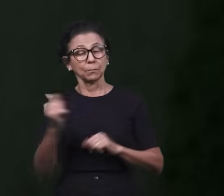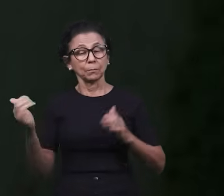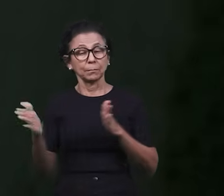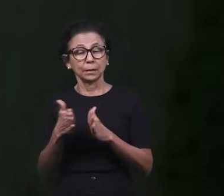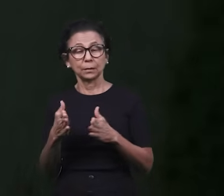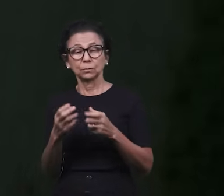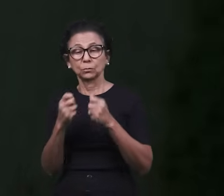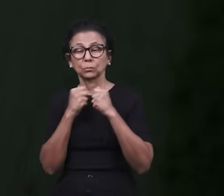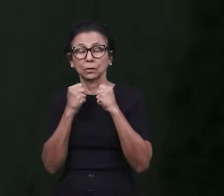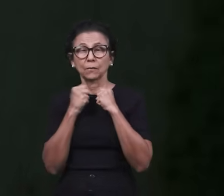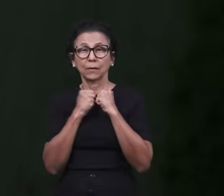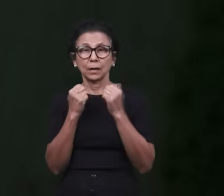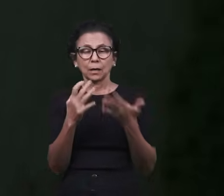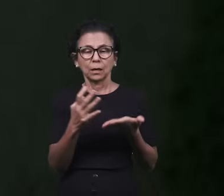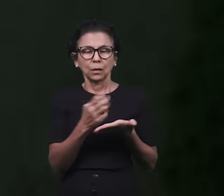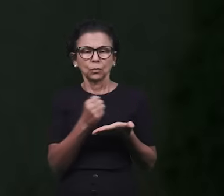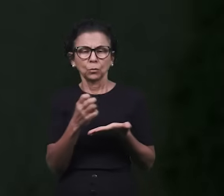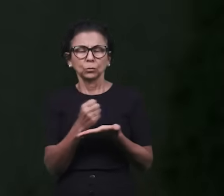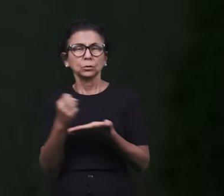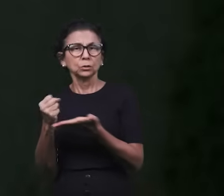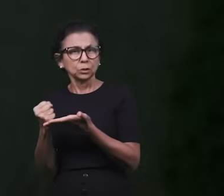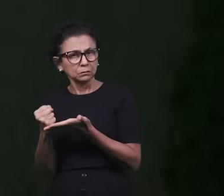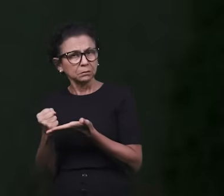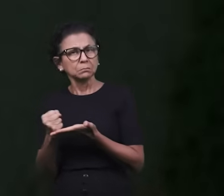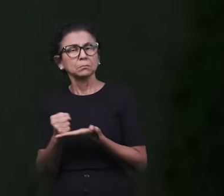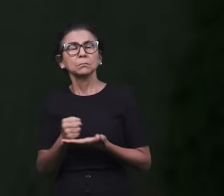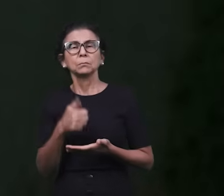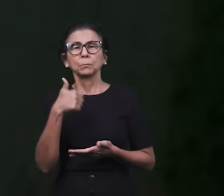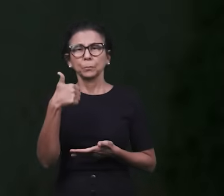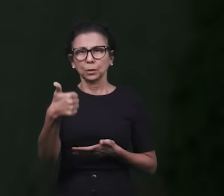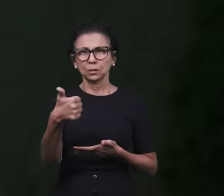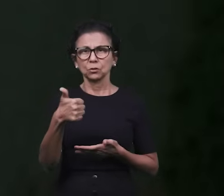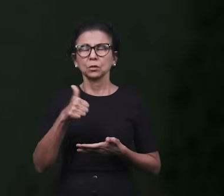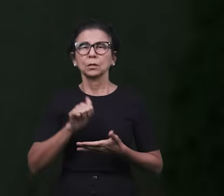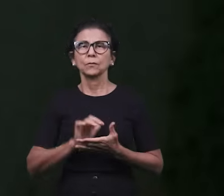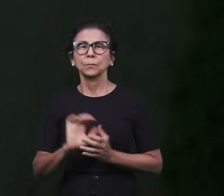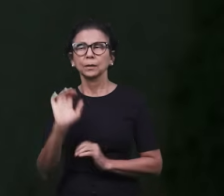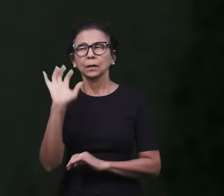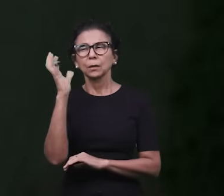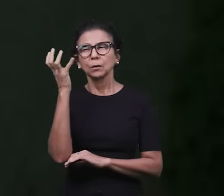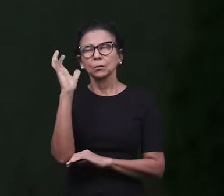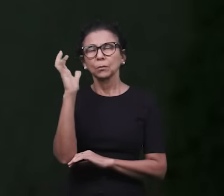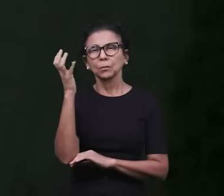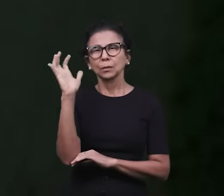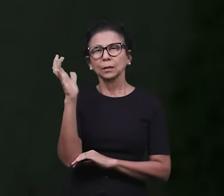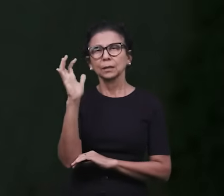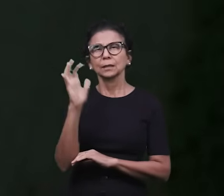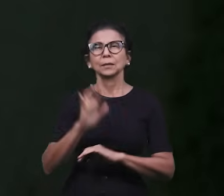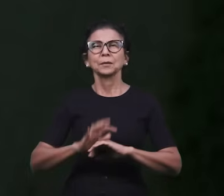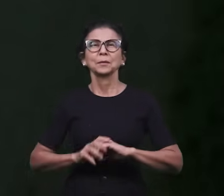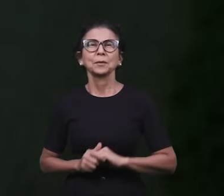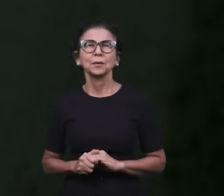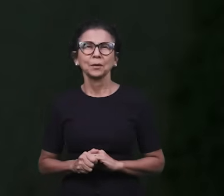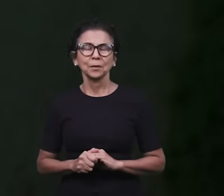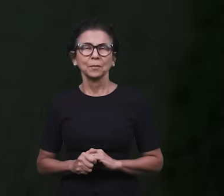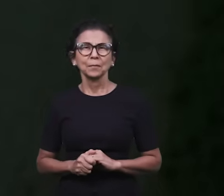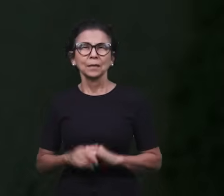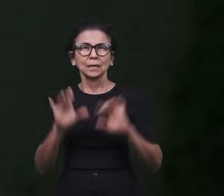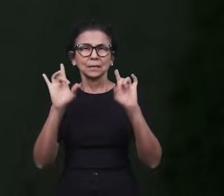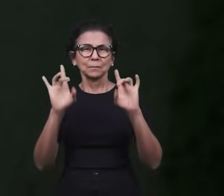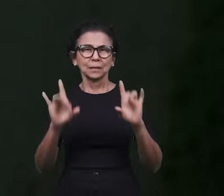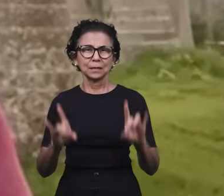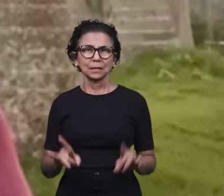cultivo durante o inverno tem se mostrado especialmente vantajosa, graças ao clima mais ameno e favorável